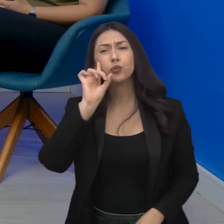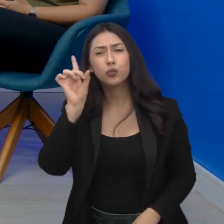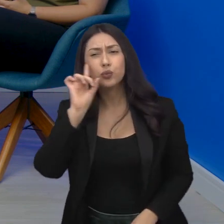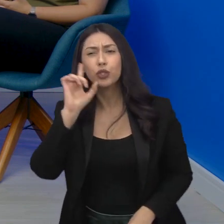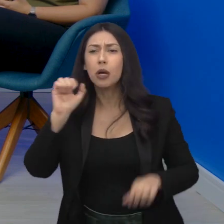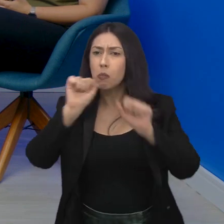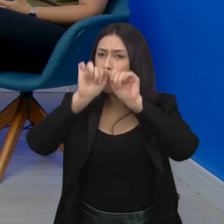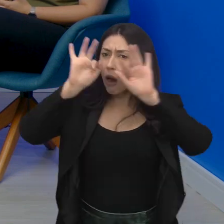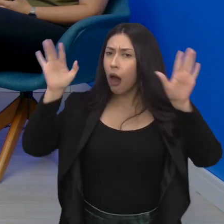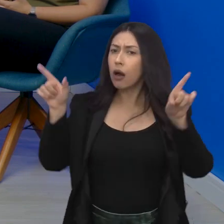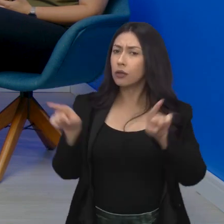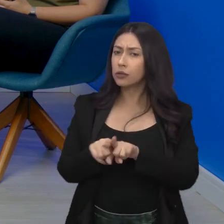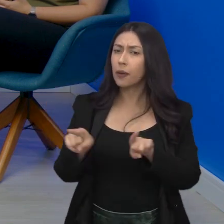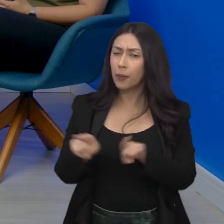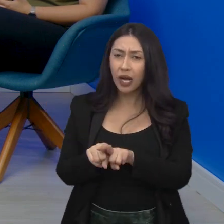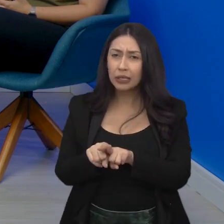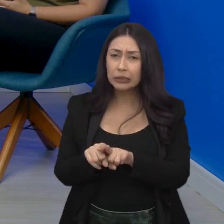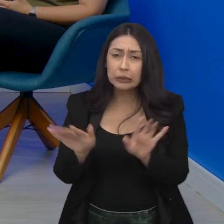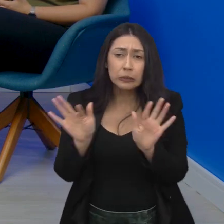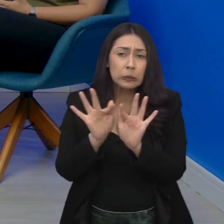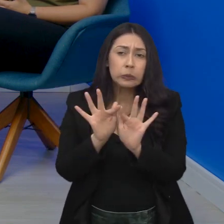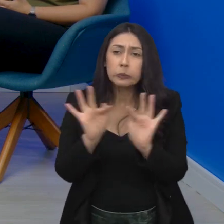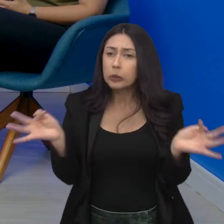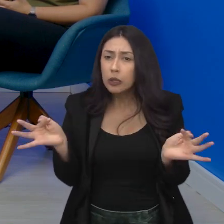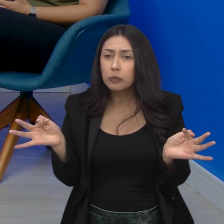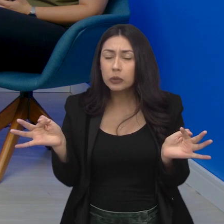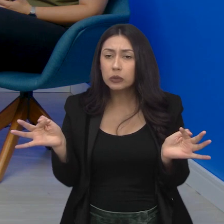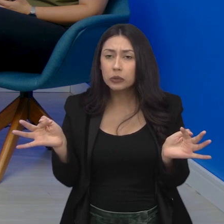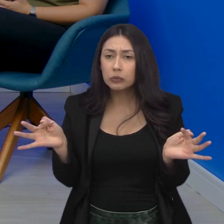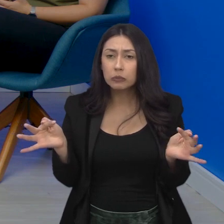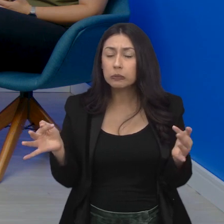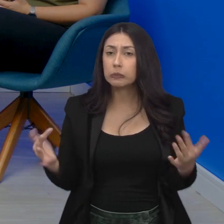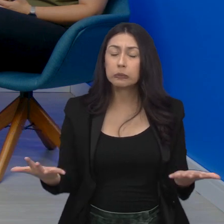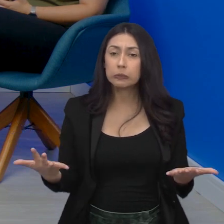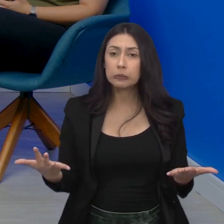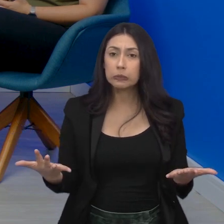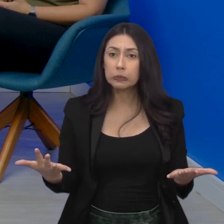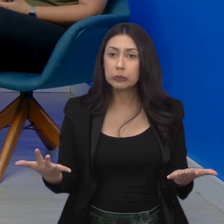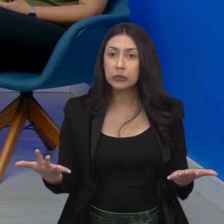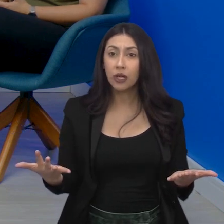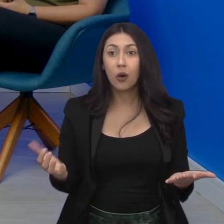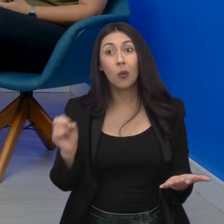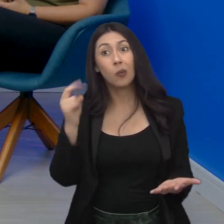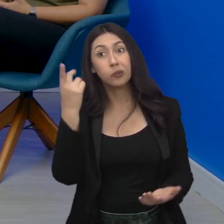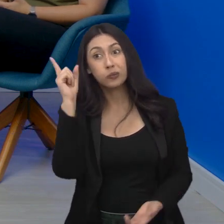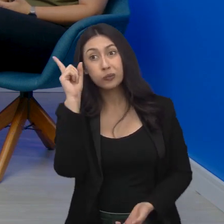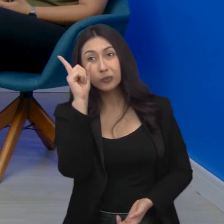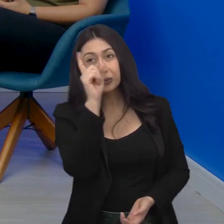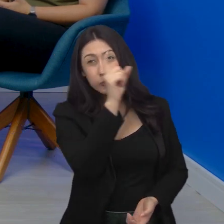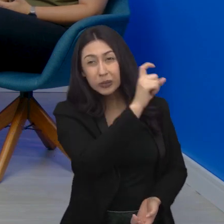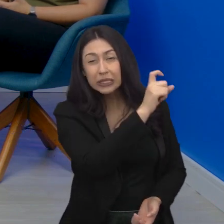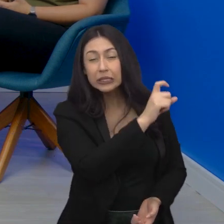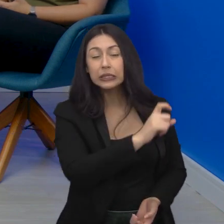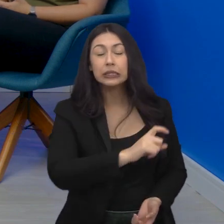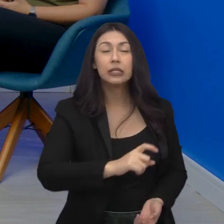dia, é tão claro assim? As coisas são resolvidas com essa facilidade que parece daqui ou é mais